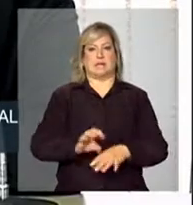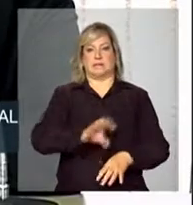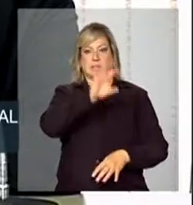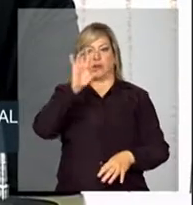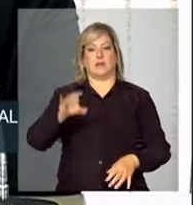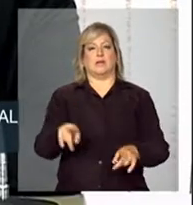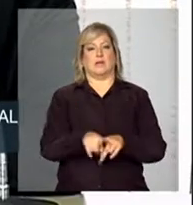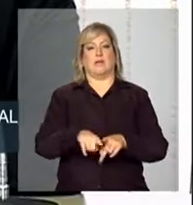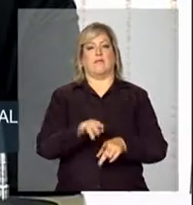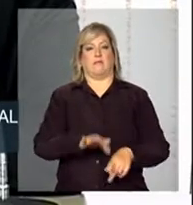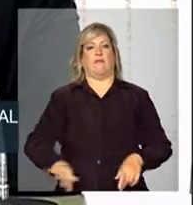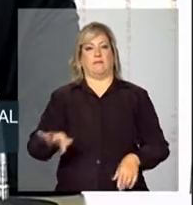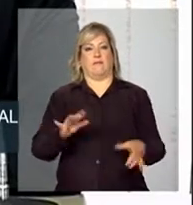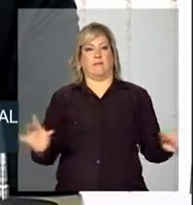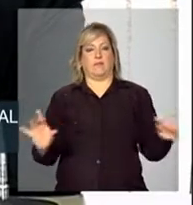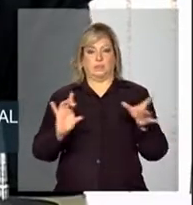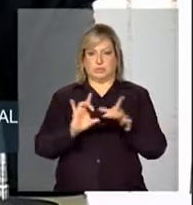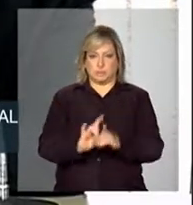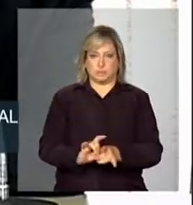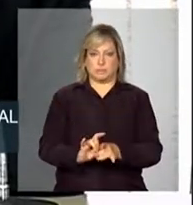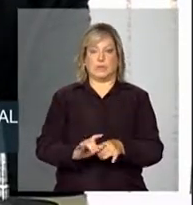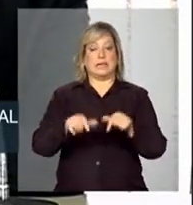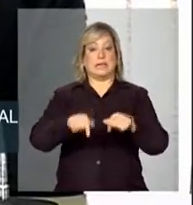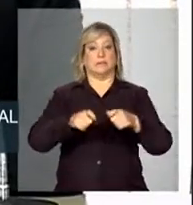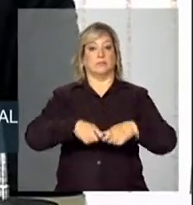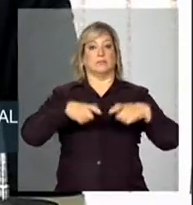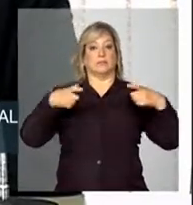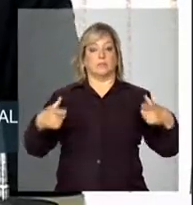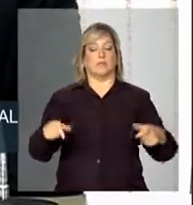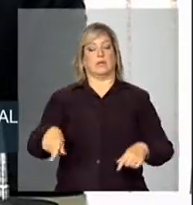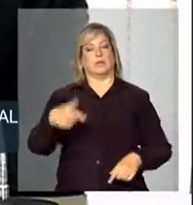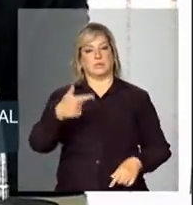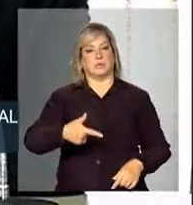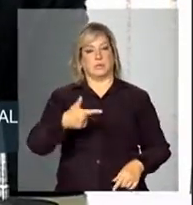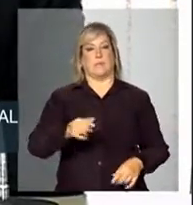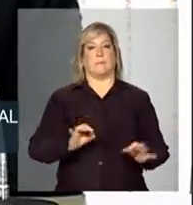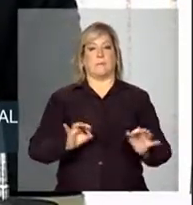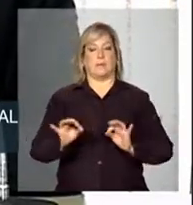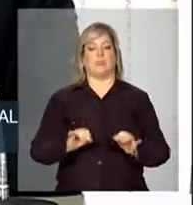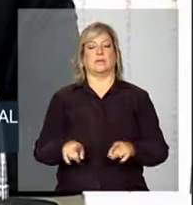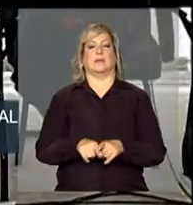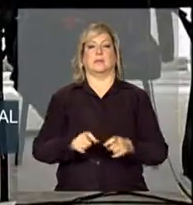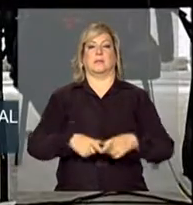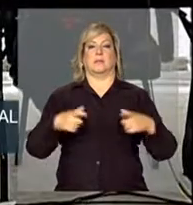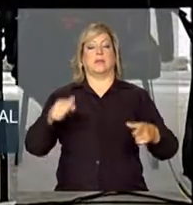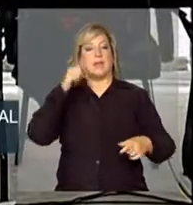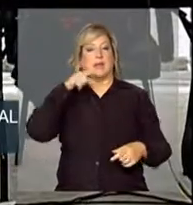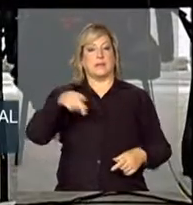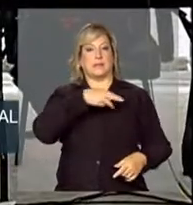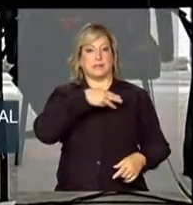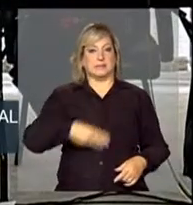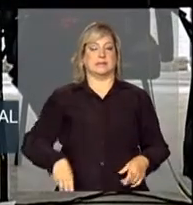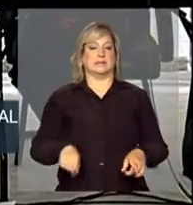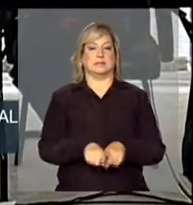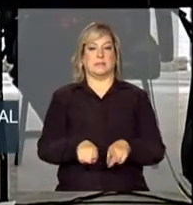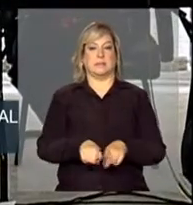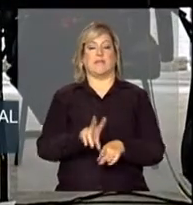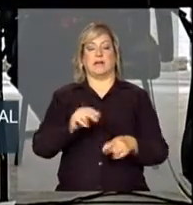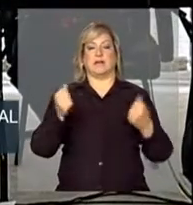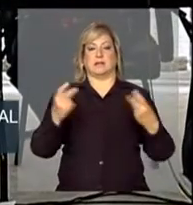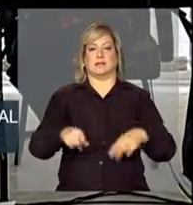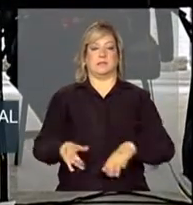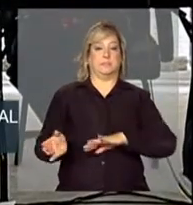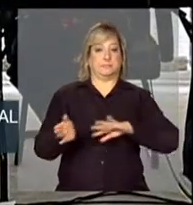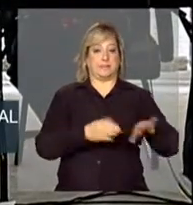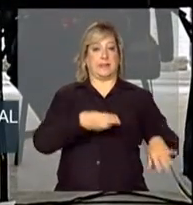estadual Isto será ampliado com o segundo os ministros poderão falar também sobre isso